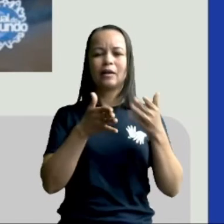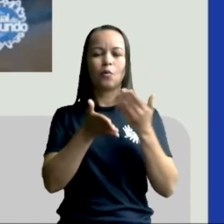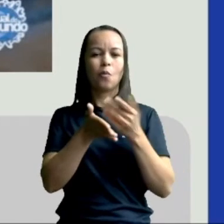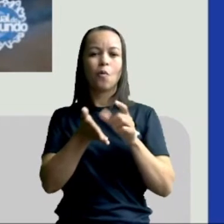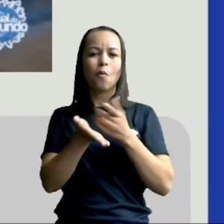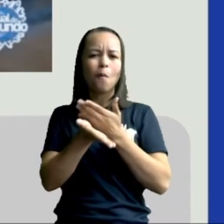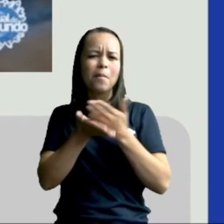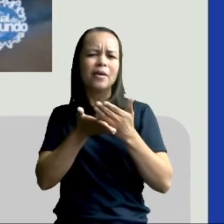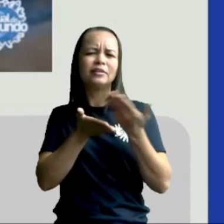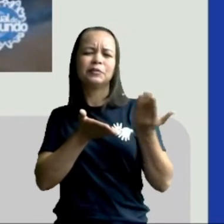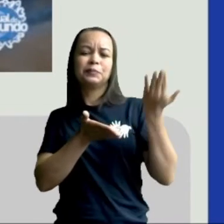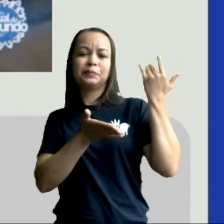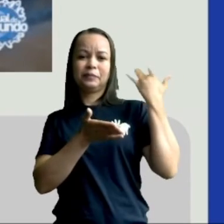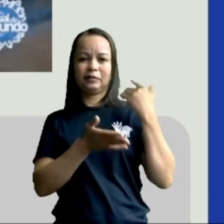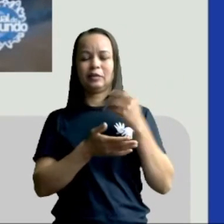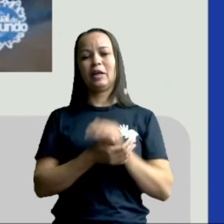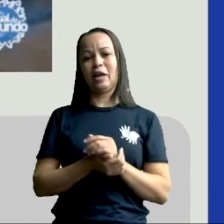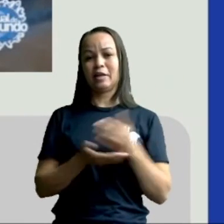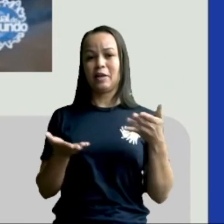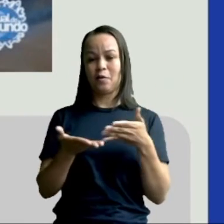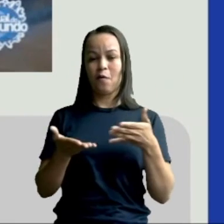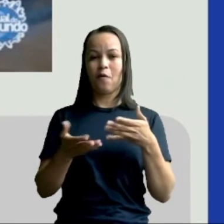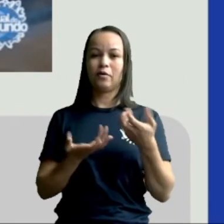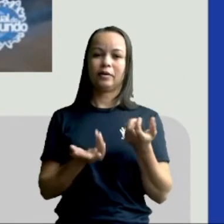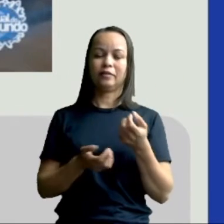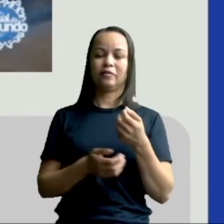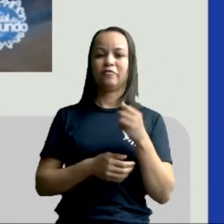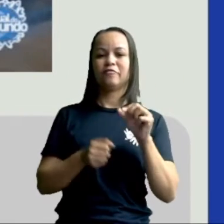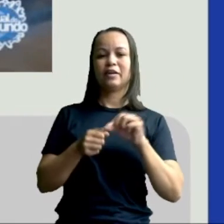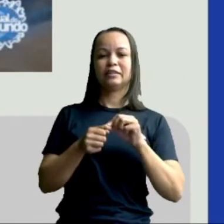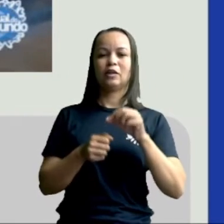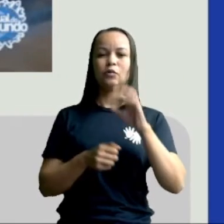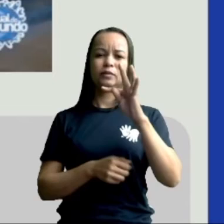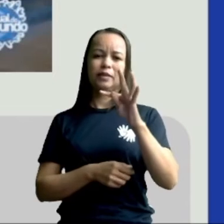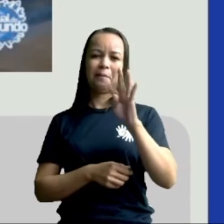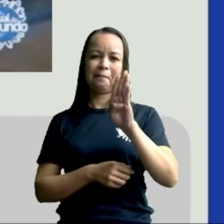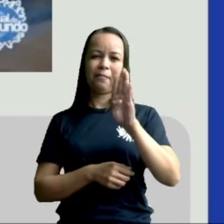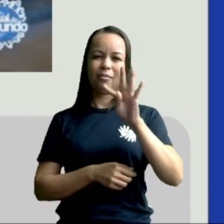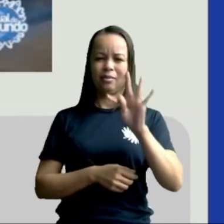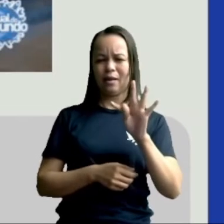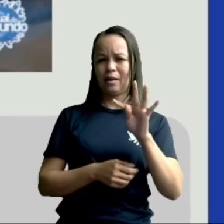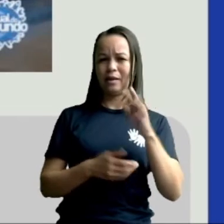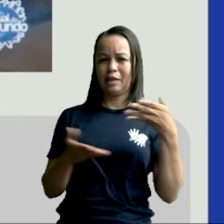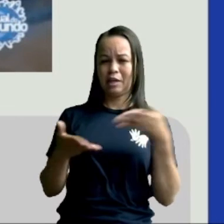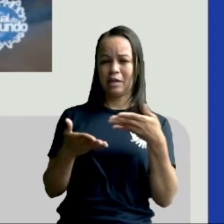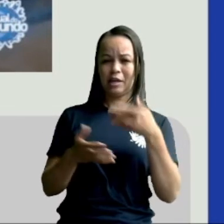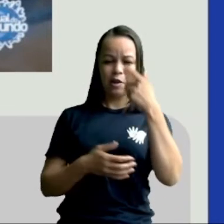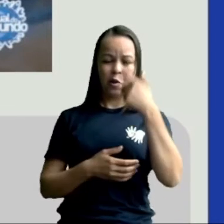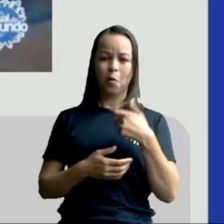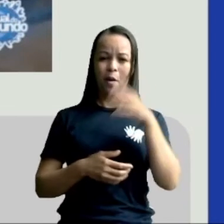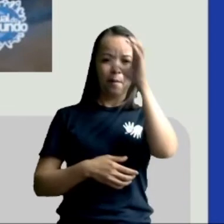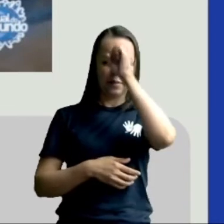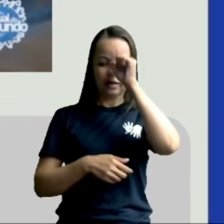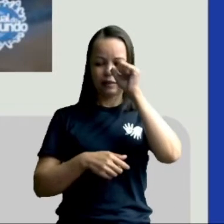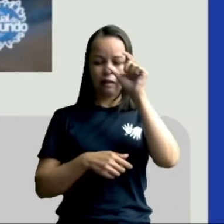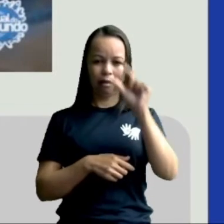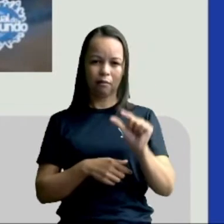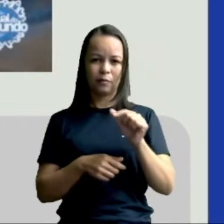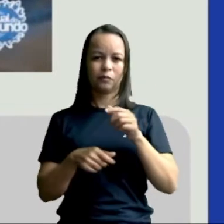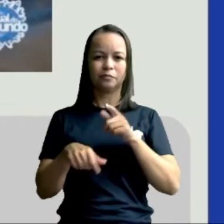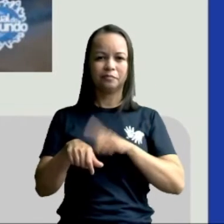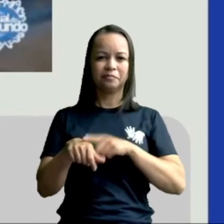hoje é quinta-feira, bora fazer um TBT. Para quem está por fora do que é um TBT, porque eu mesmo aprendi faz pouco tempo,